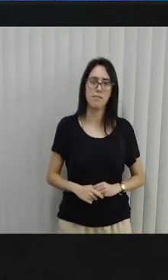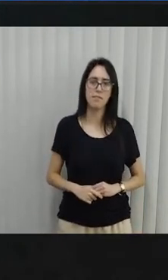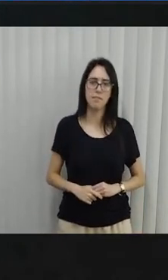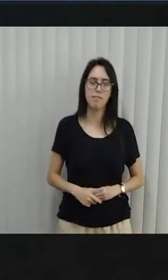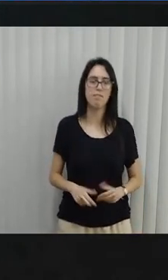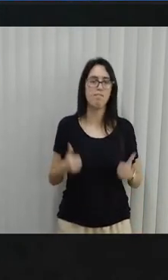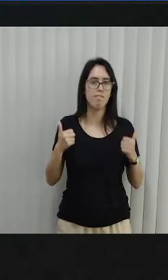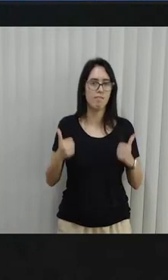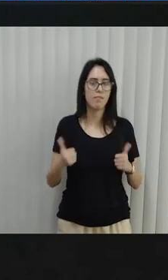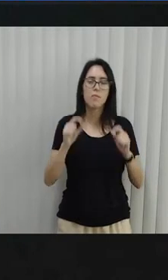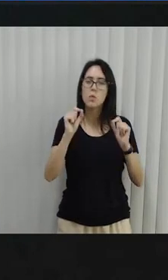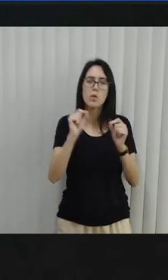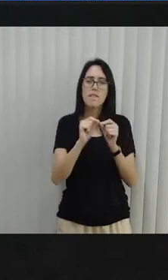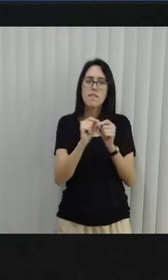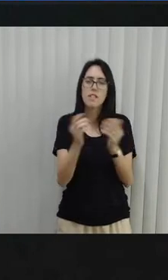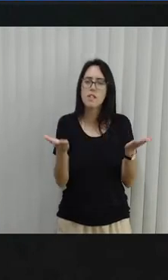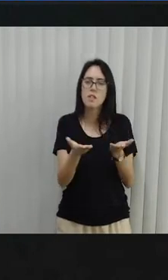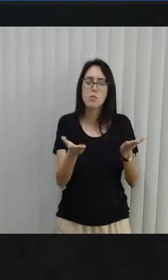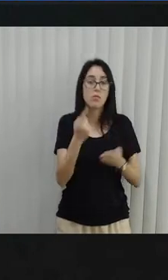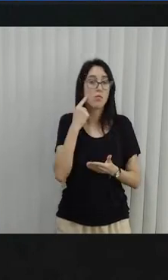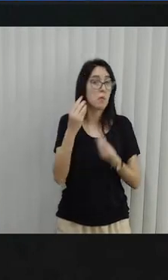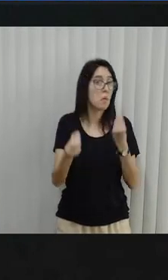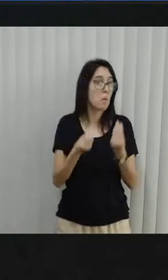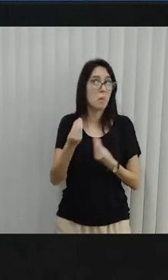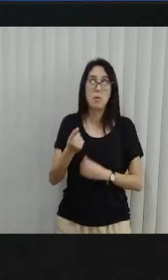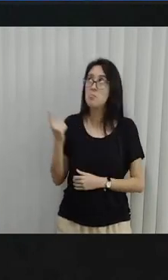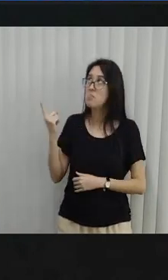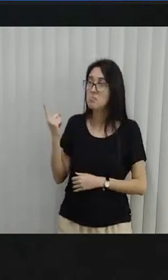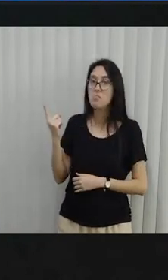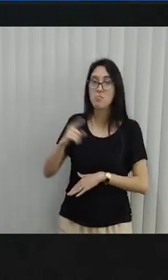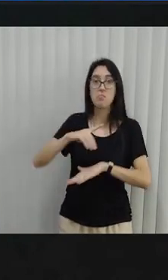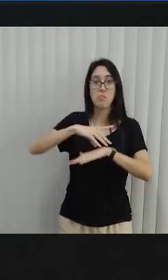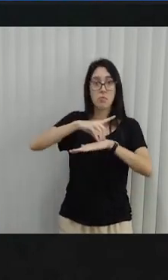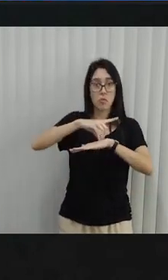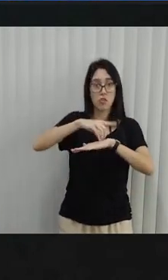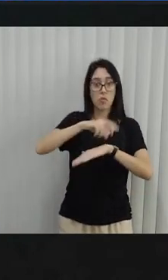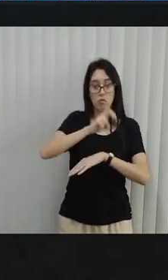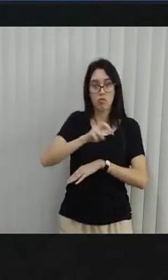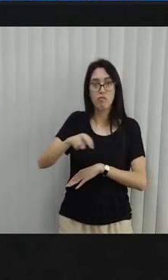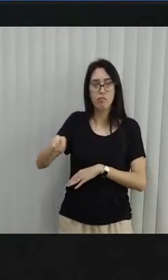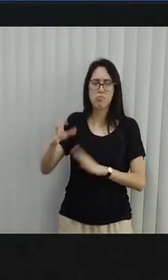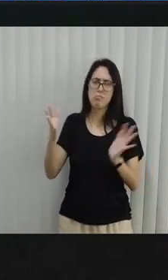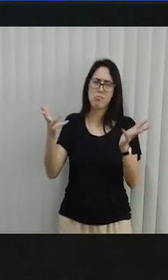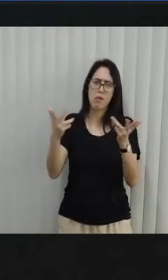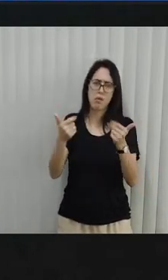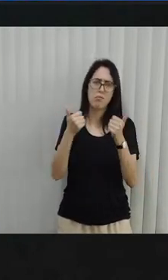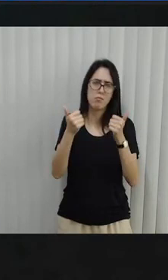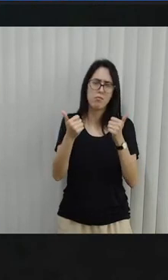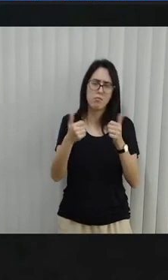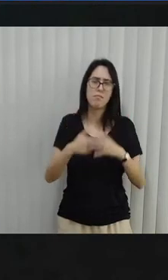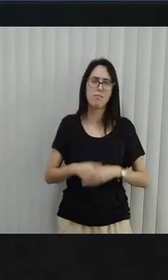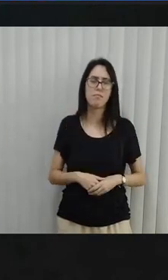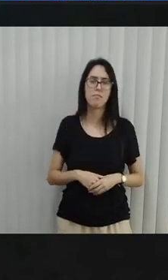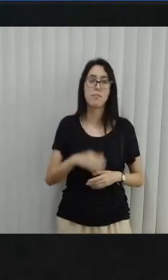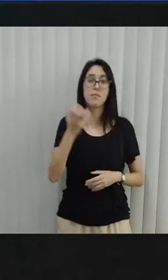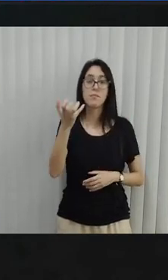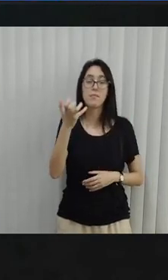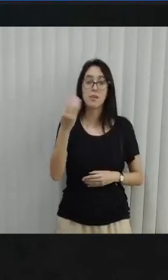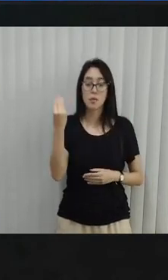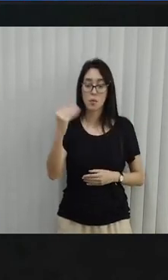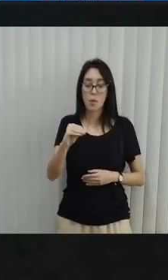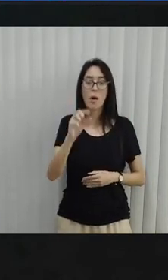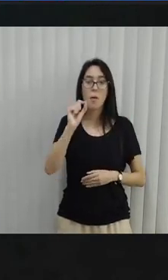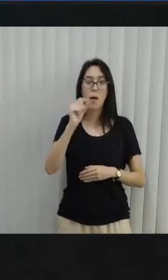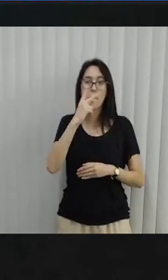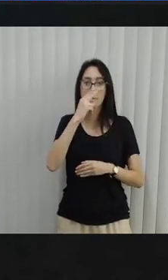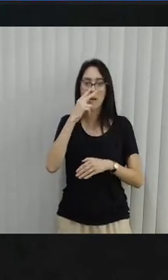Vamos lá. O que eu quero fazer agora, vamos ver como está o nosso jogo. Bacana, o Dino está andando e está tudo maravilha, né? A gente quer colocar alguns obstáculos porque a vida é assim